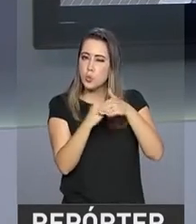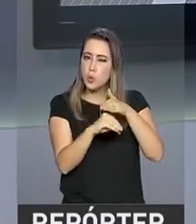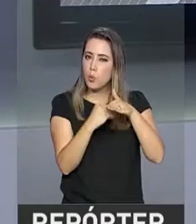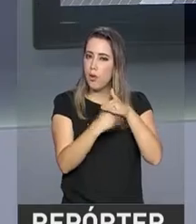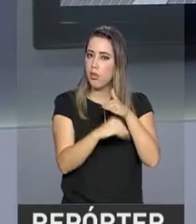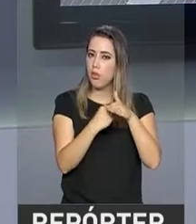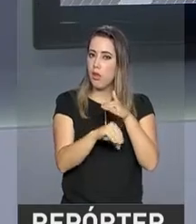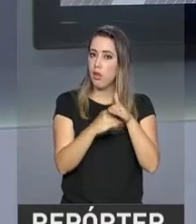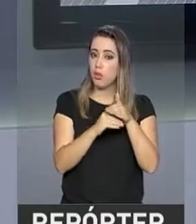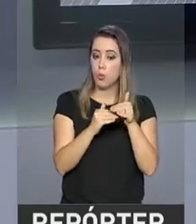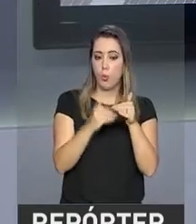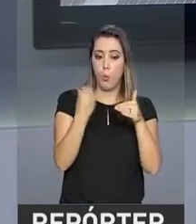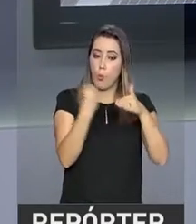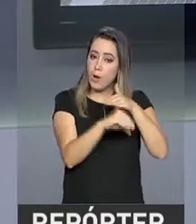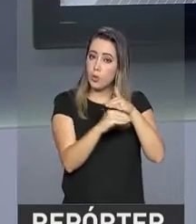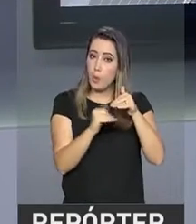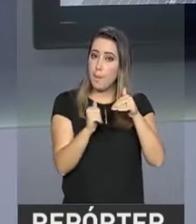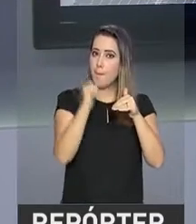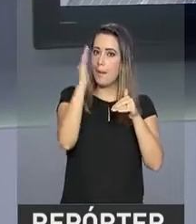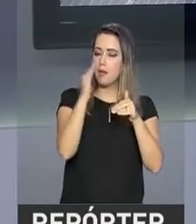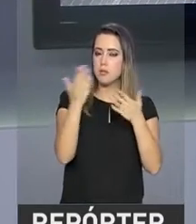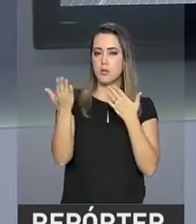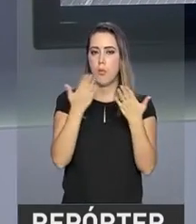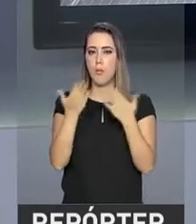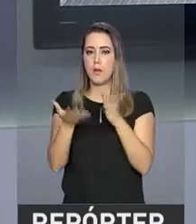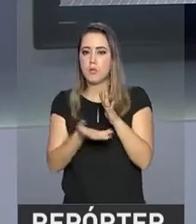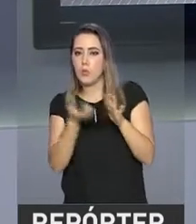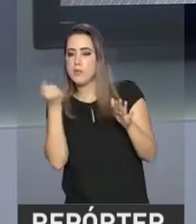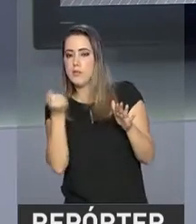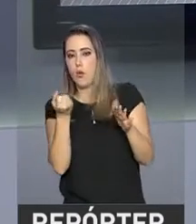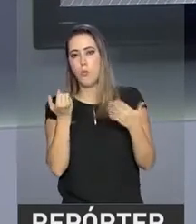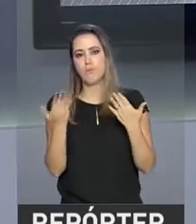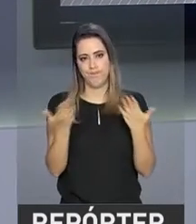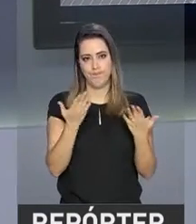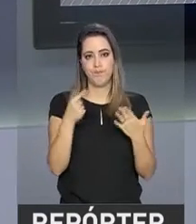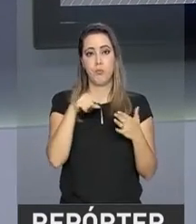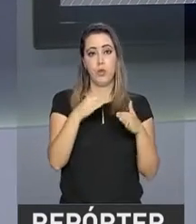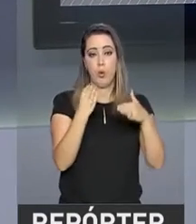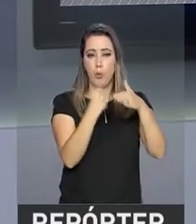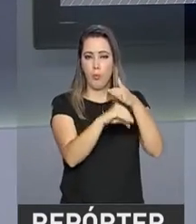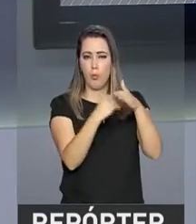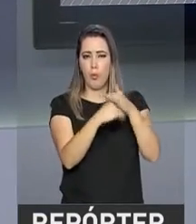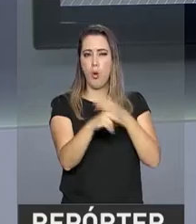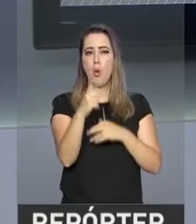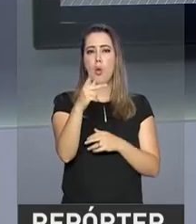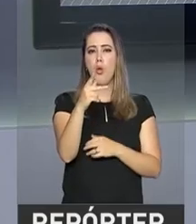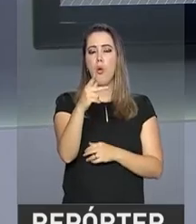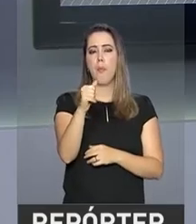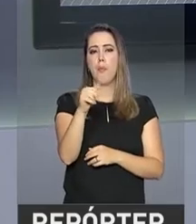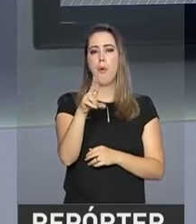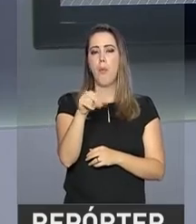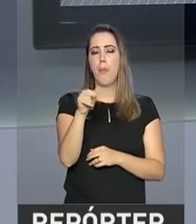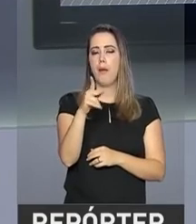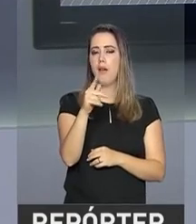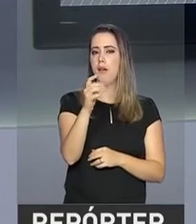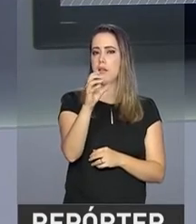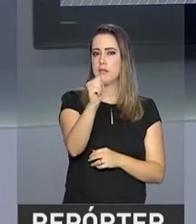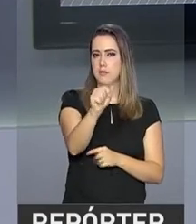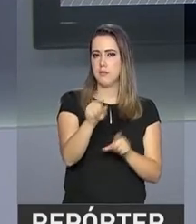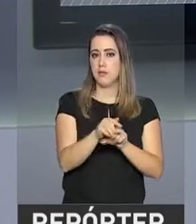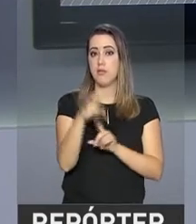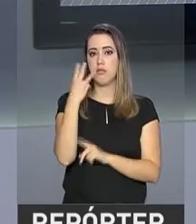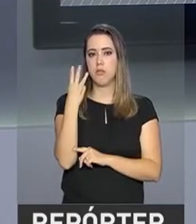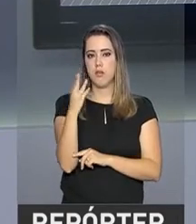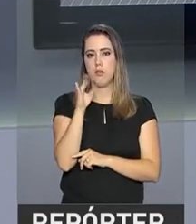os saques. As informações são do Banco Central e mostram que, em março, a caderneta ficou com um saldo positivo de 3 bilhões